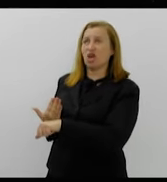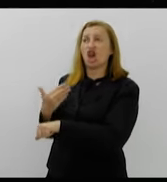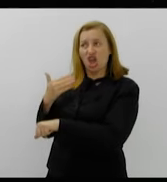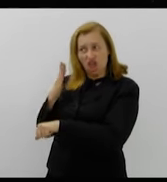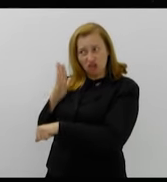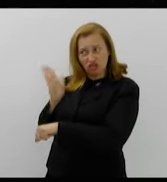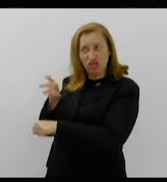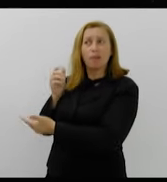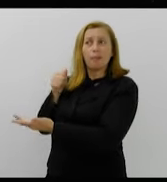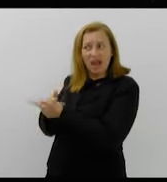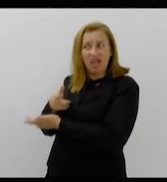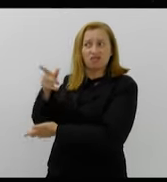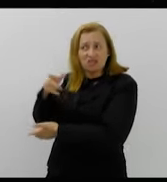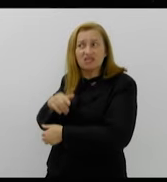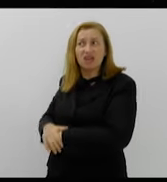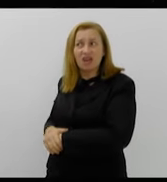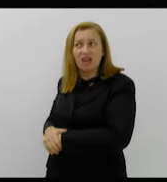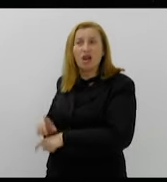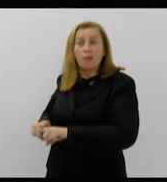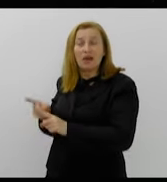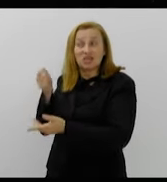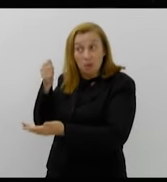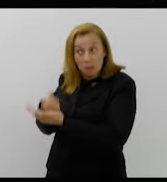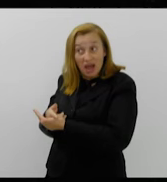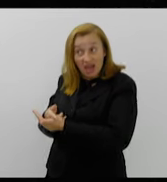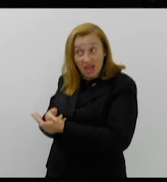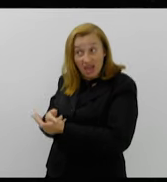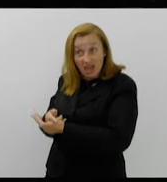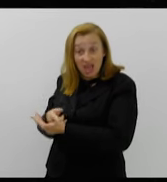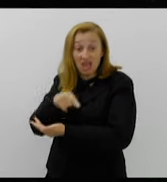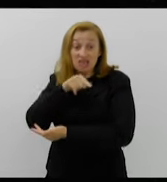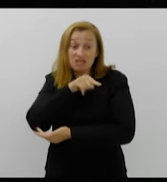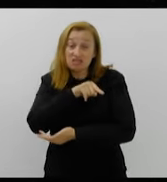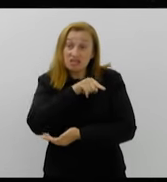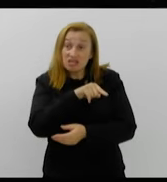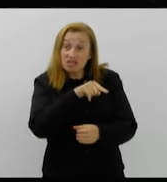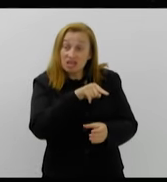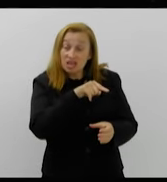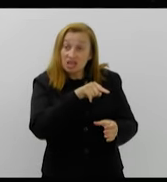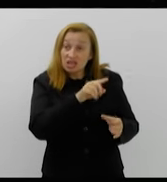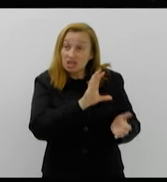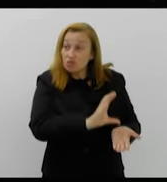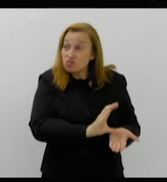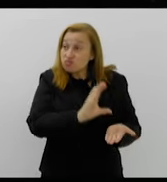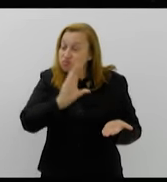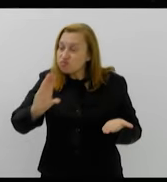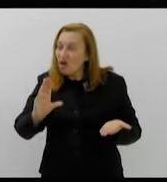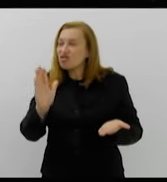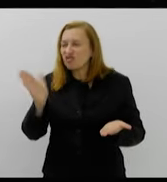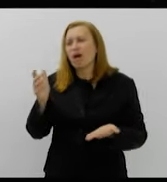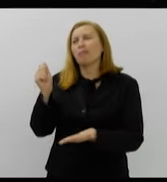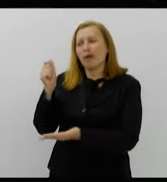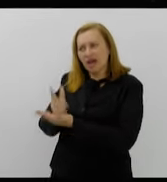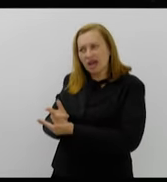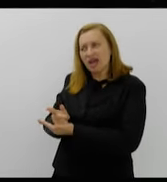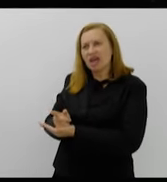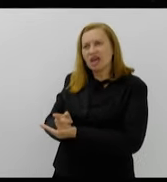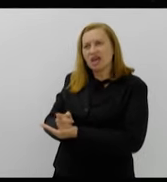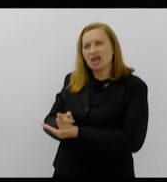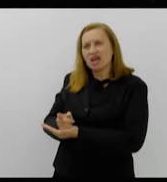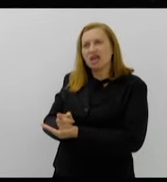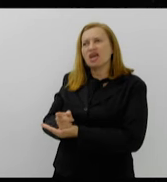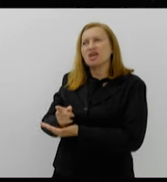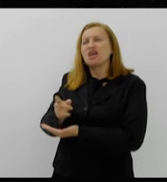te paguei mas eu paguei desta fonte de recurso faz de conta que você recebeu da